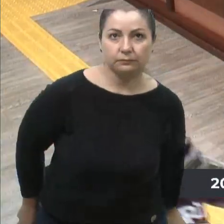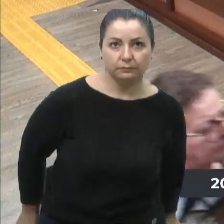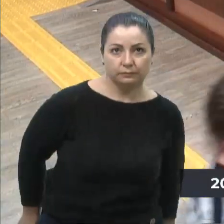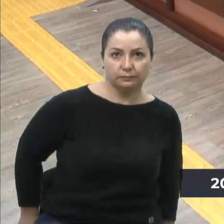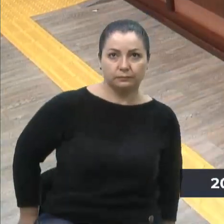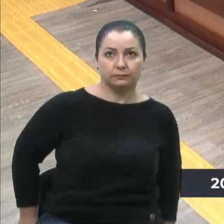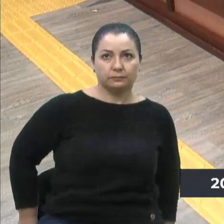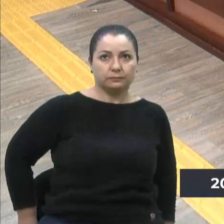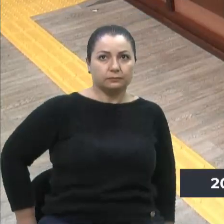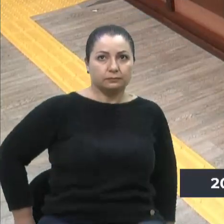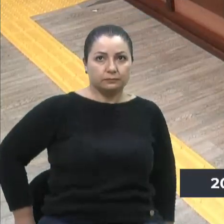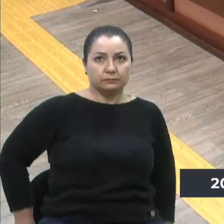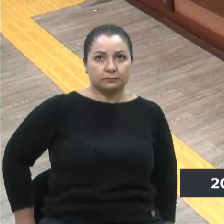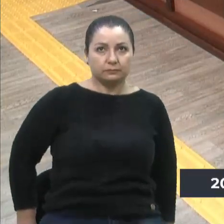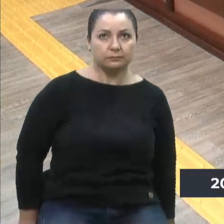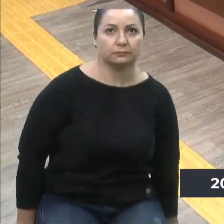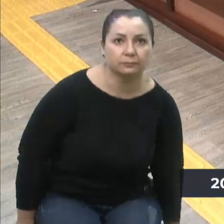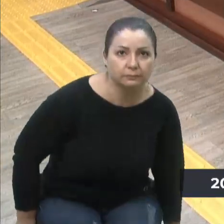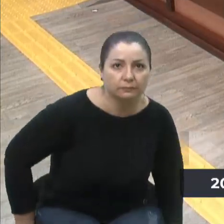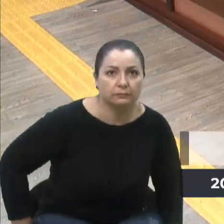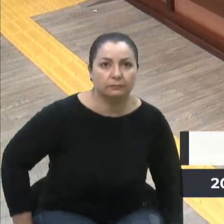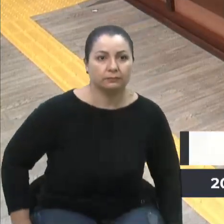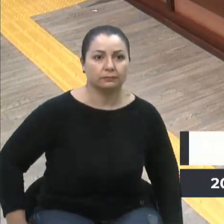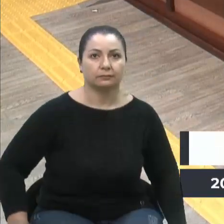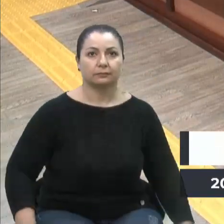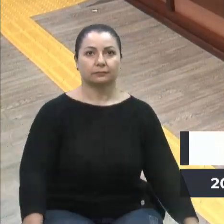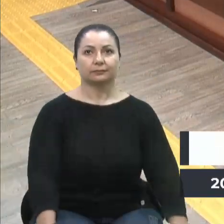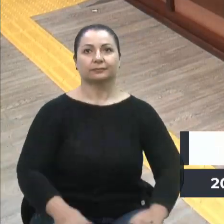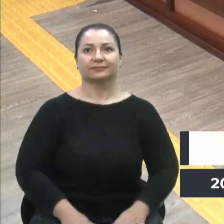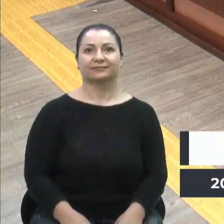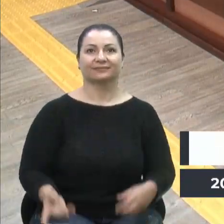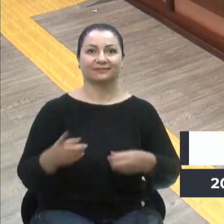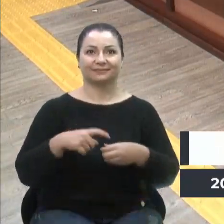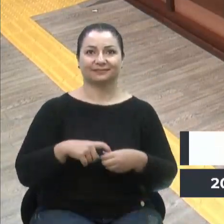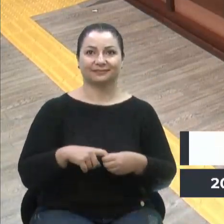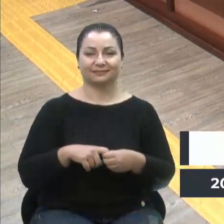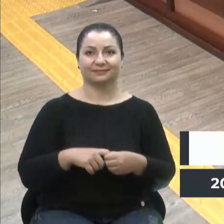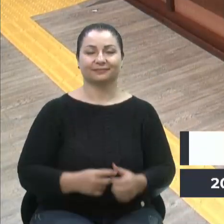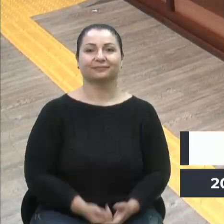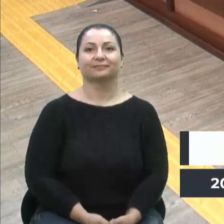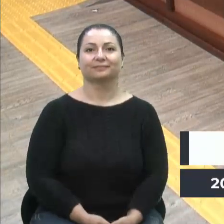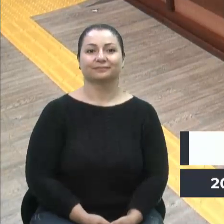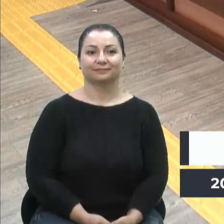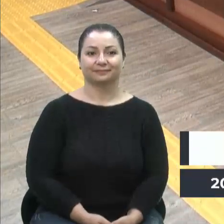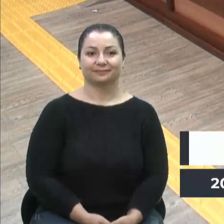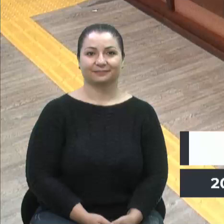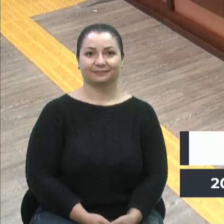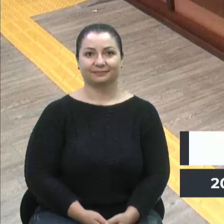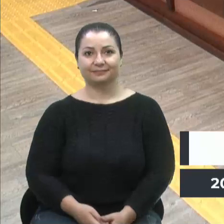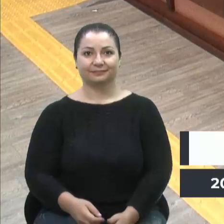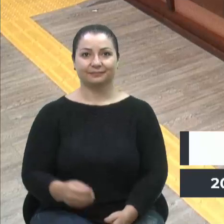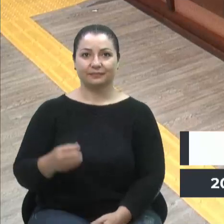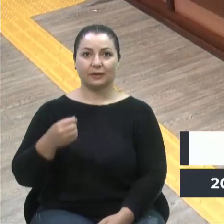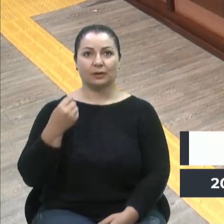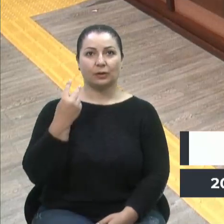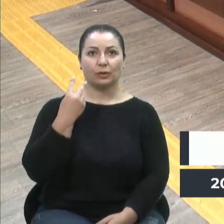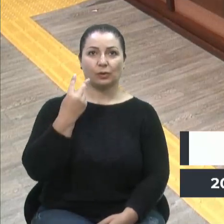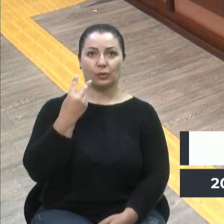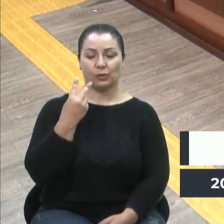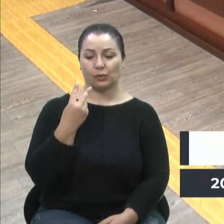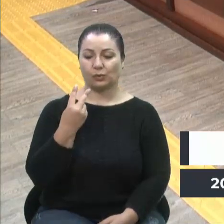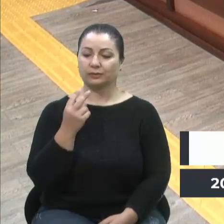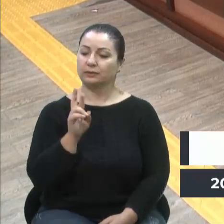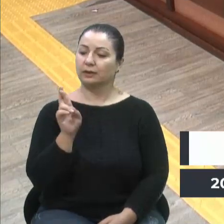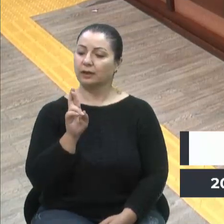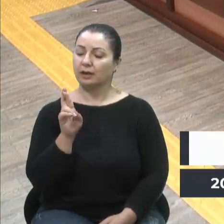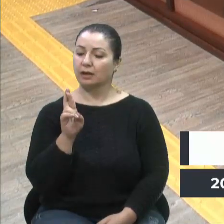Posso falar já? Sim. Voltando, então. 2 litros é o litro de leite. Por